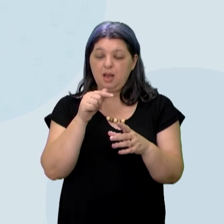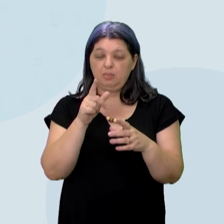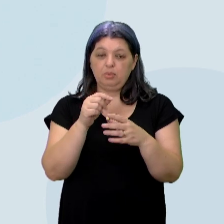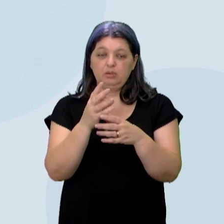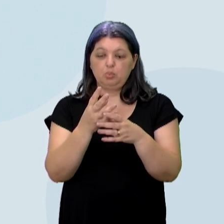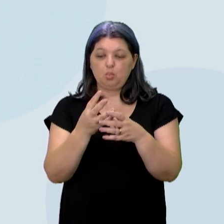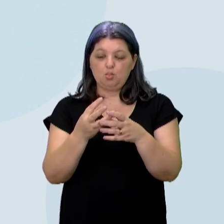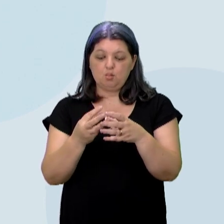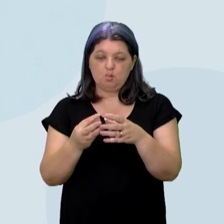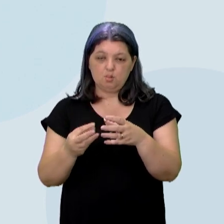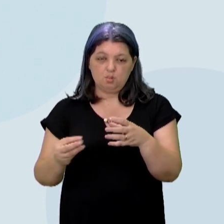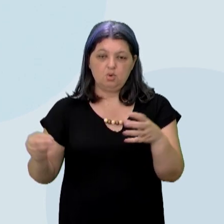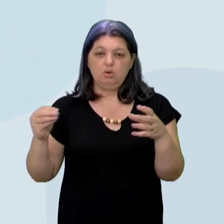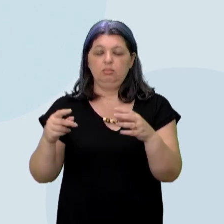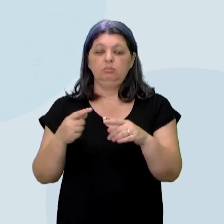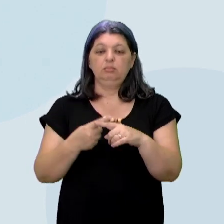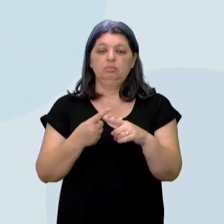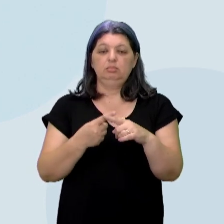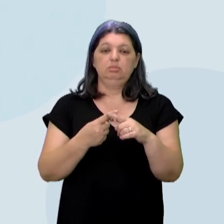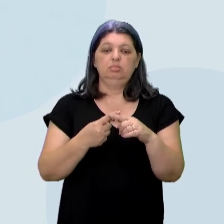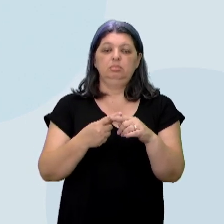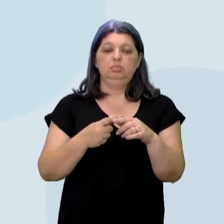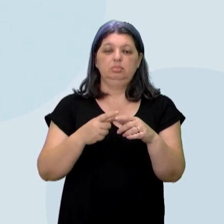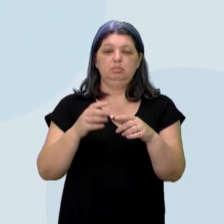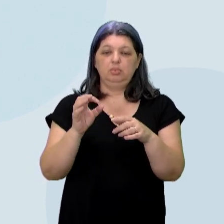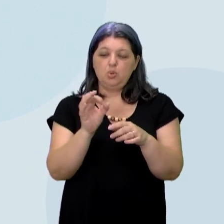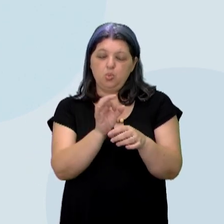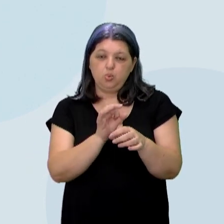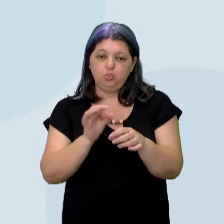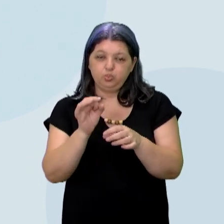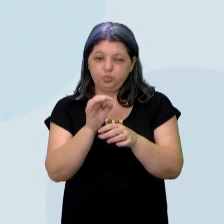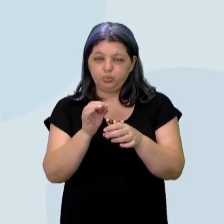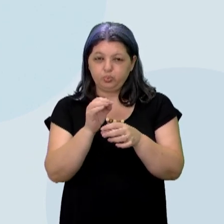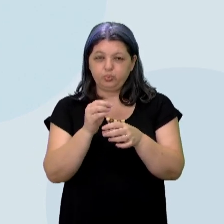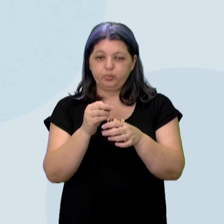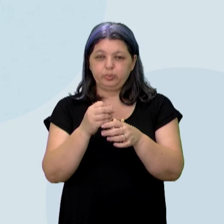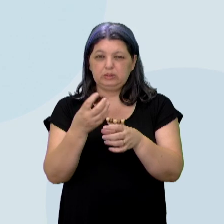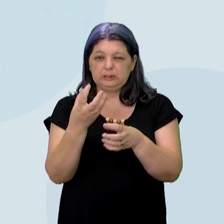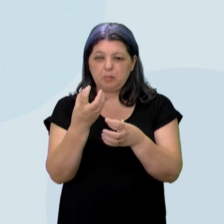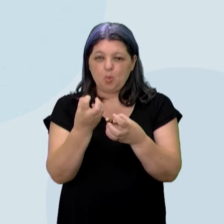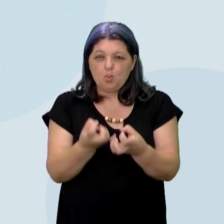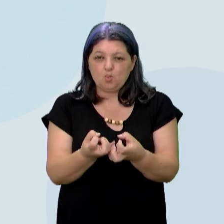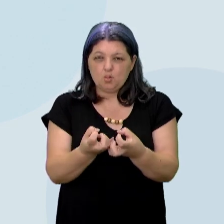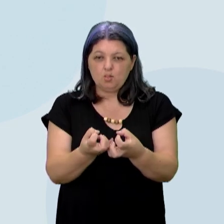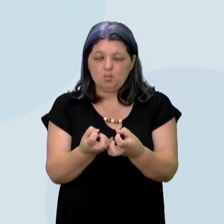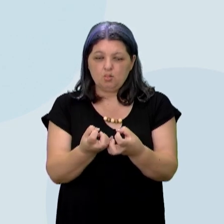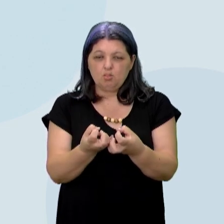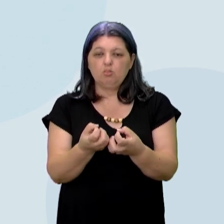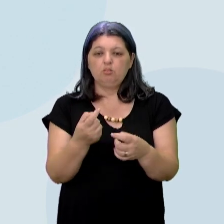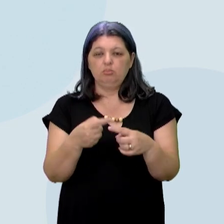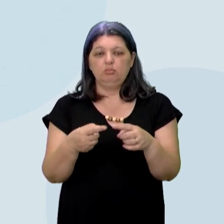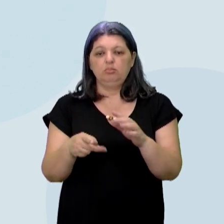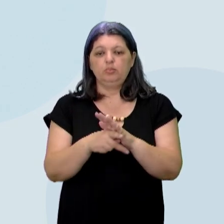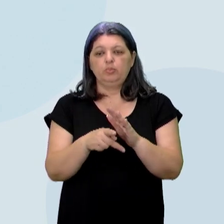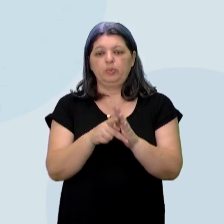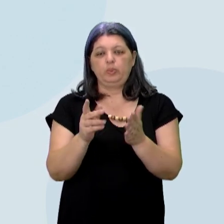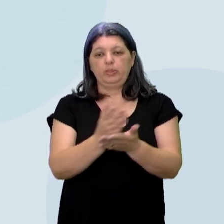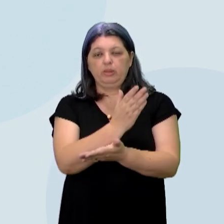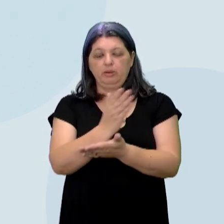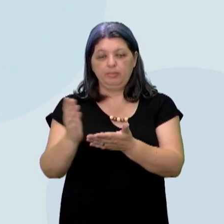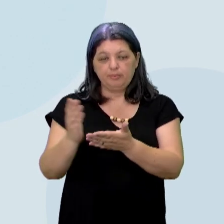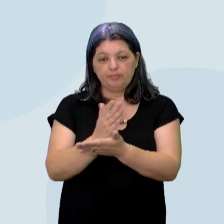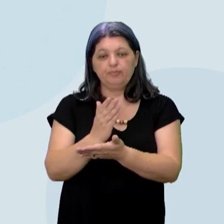as gotículas de leite se transformem em grãos de leite seco. Então, o leite é separado